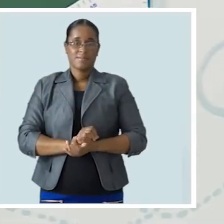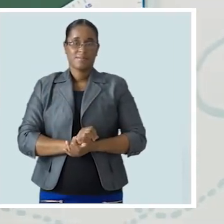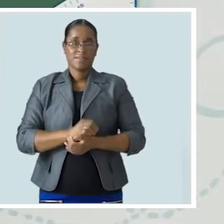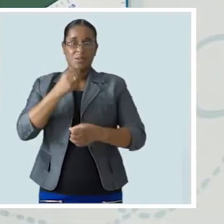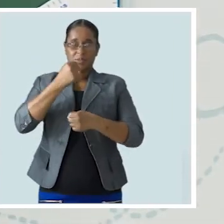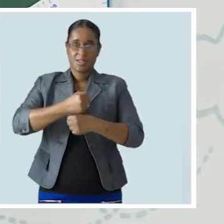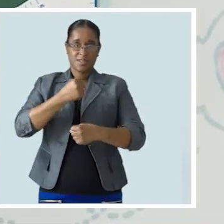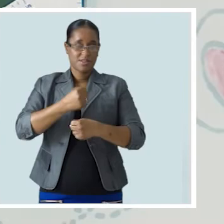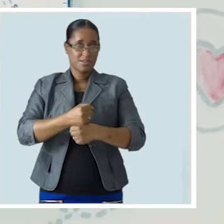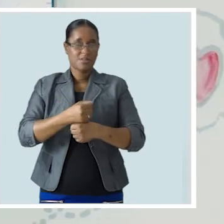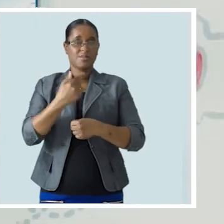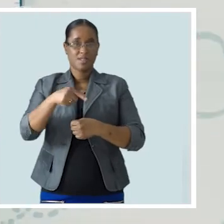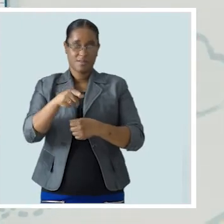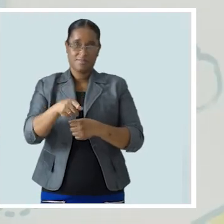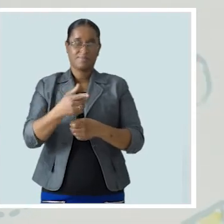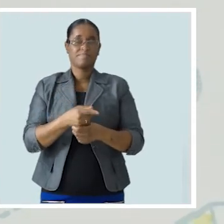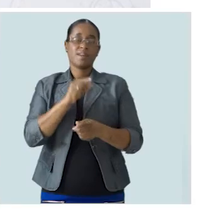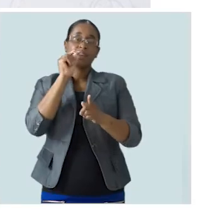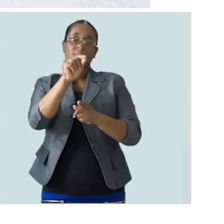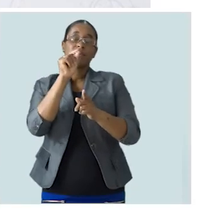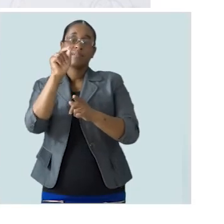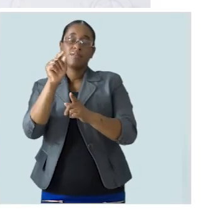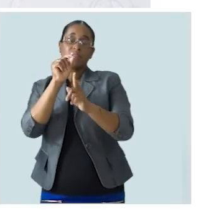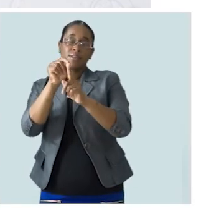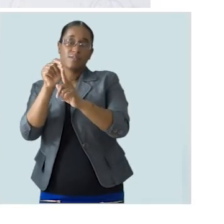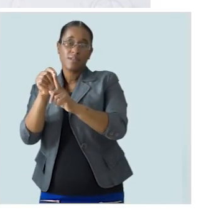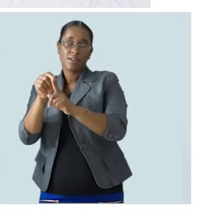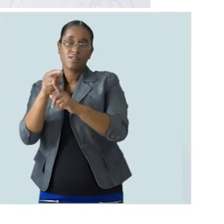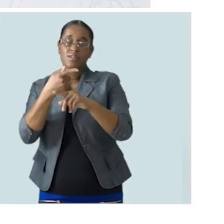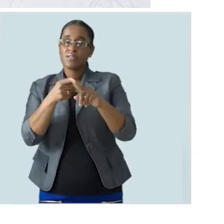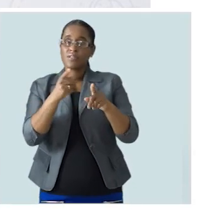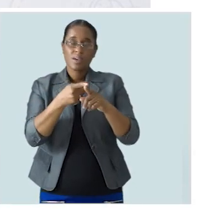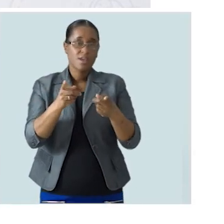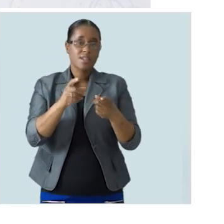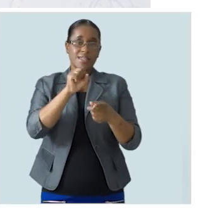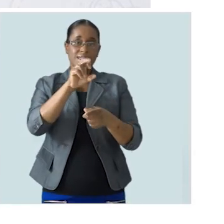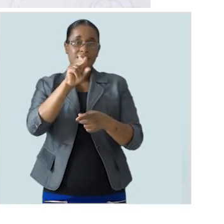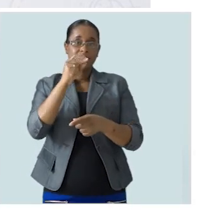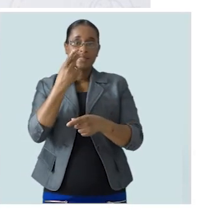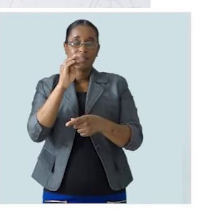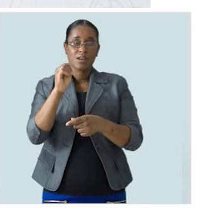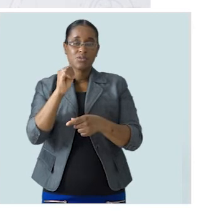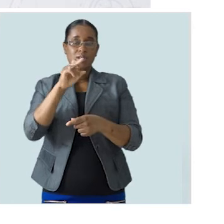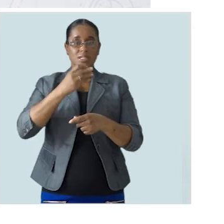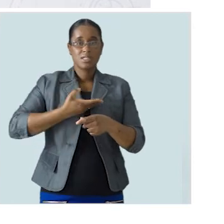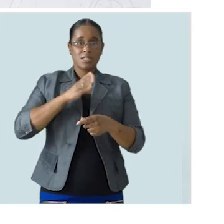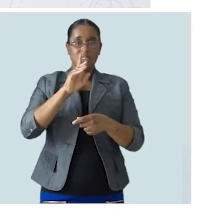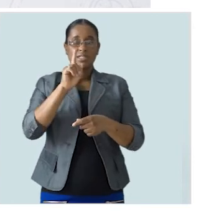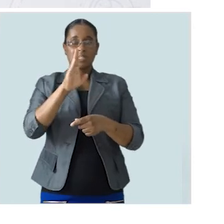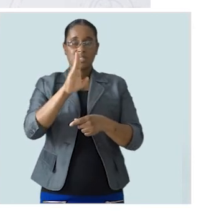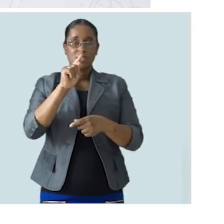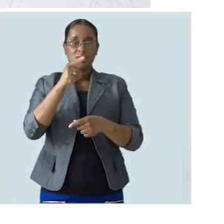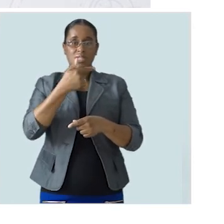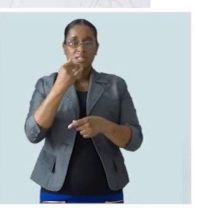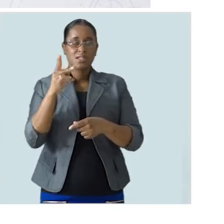O exercício diz o seguinte: identifica os diferentes graus do adjetivo lindo,